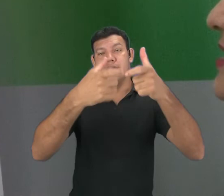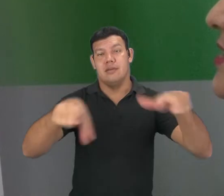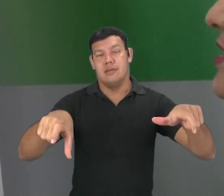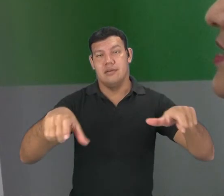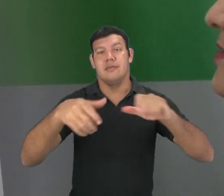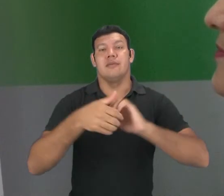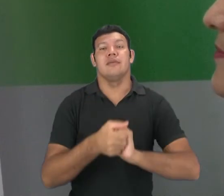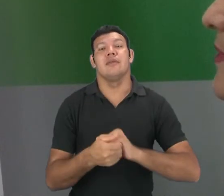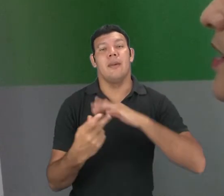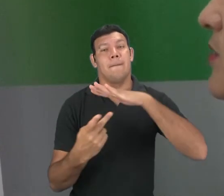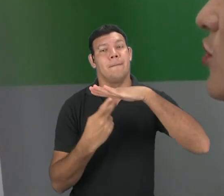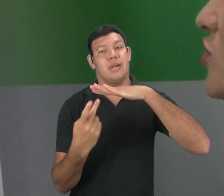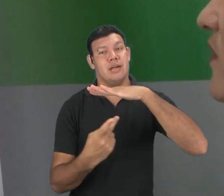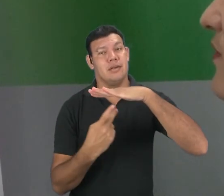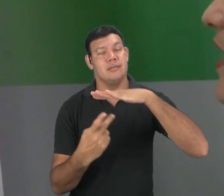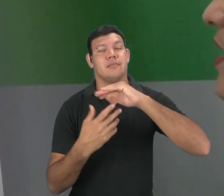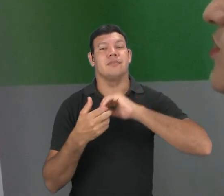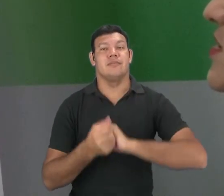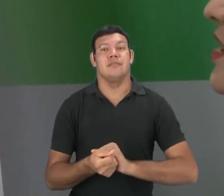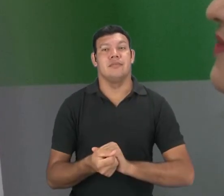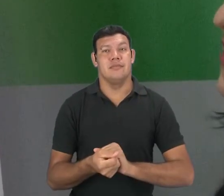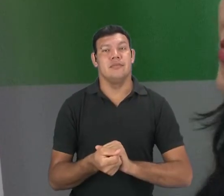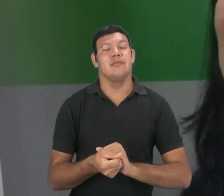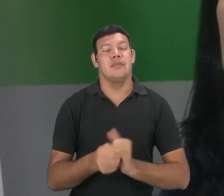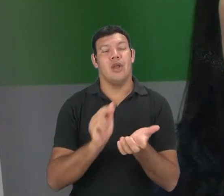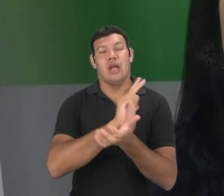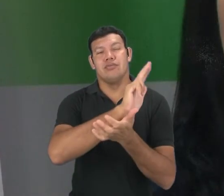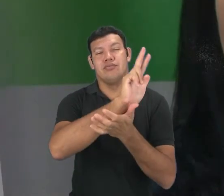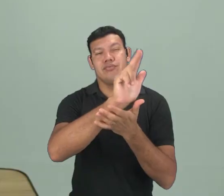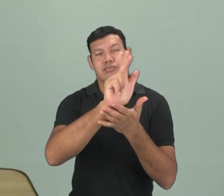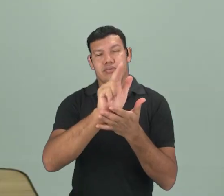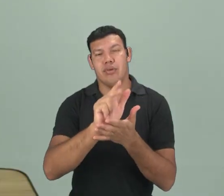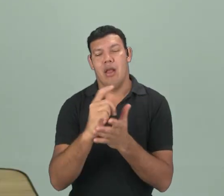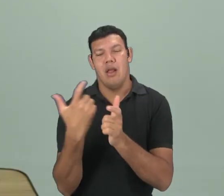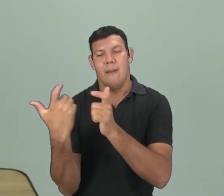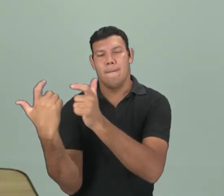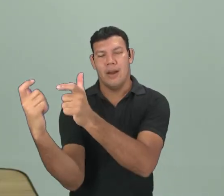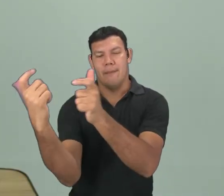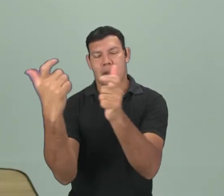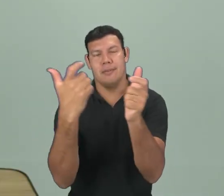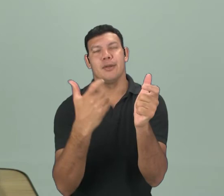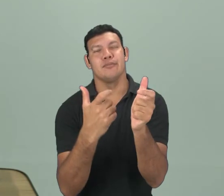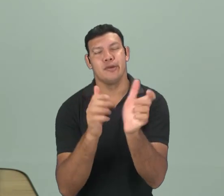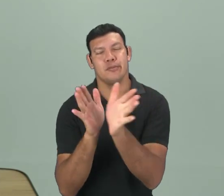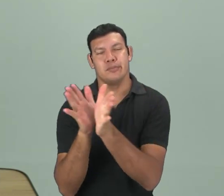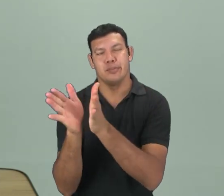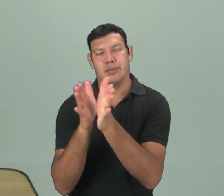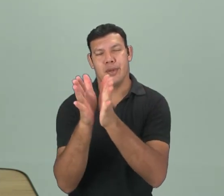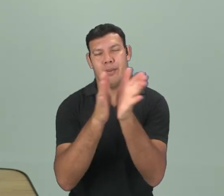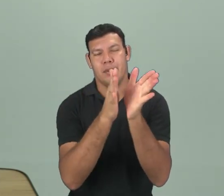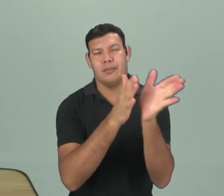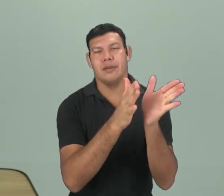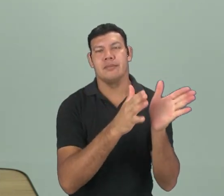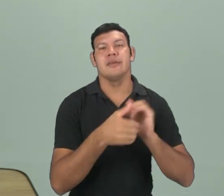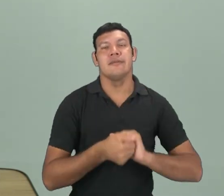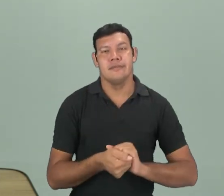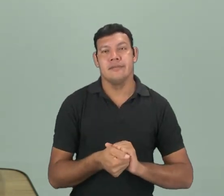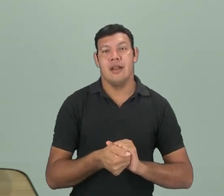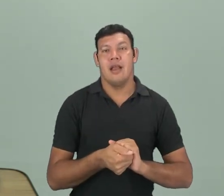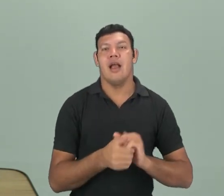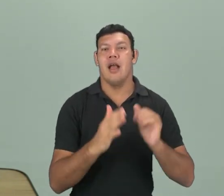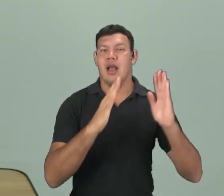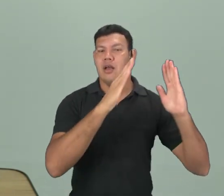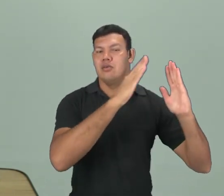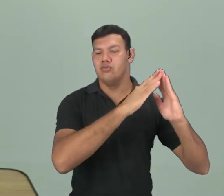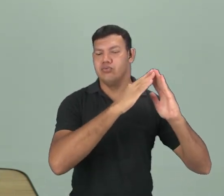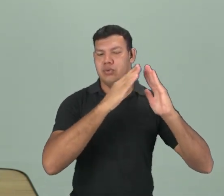uma praça aqui. Então, a gente vê vários serviços de fácil acesso. São mais próximos. As casas na cidade são